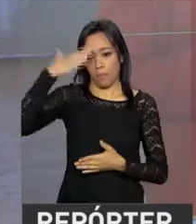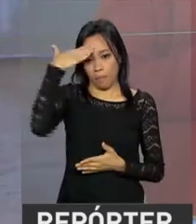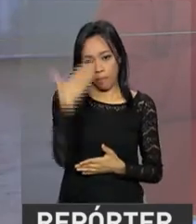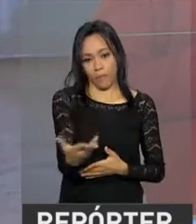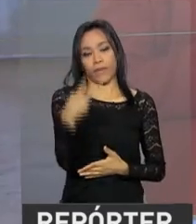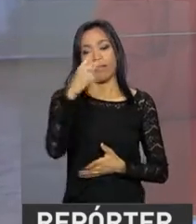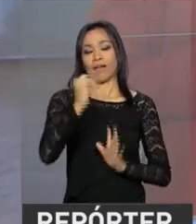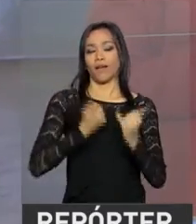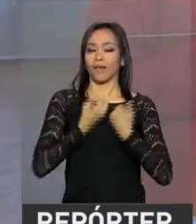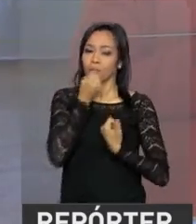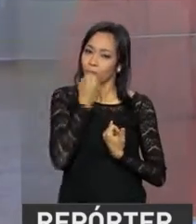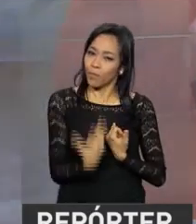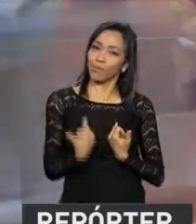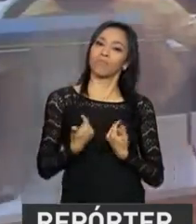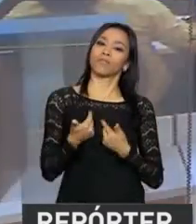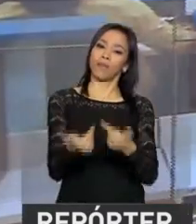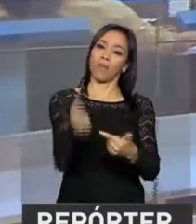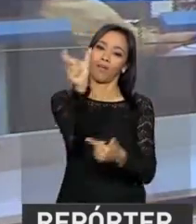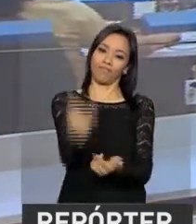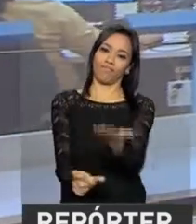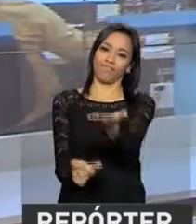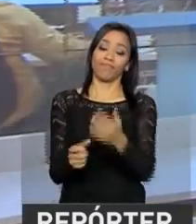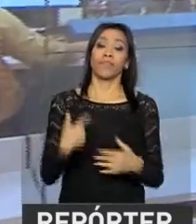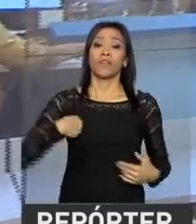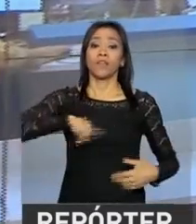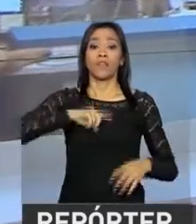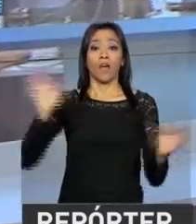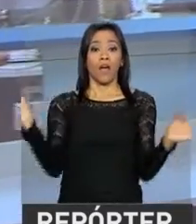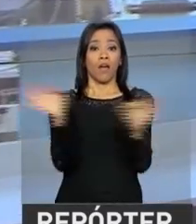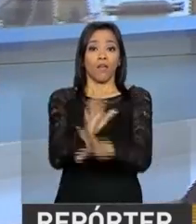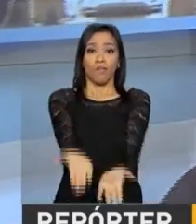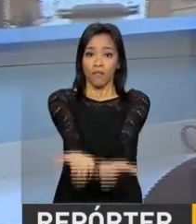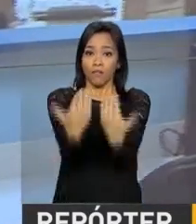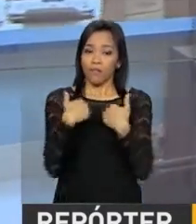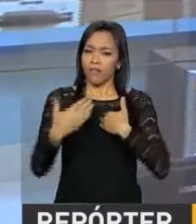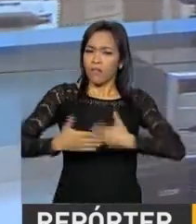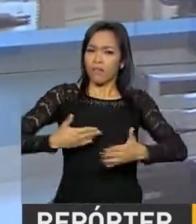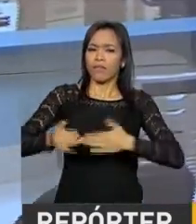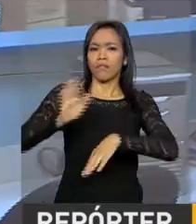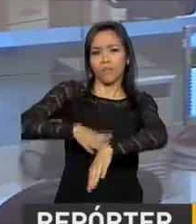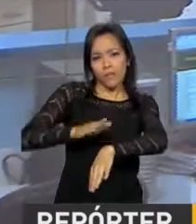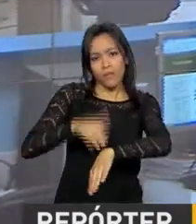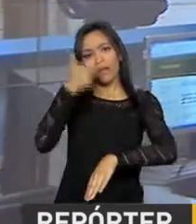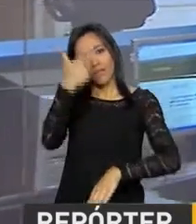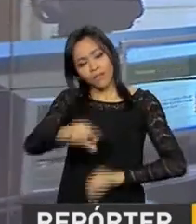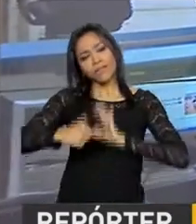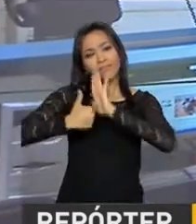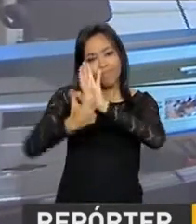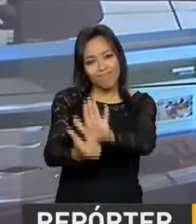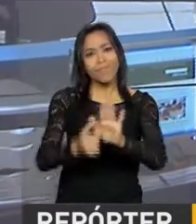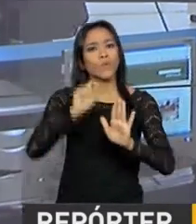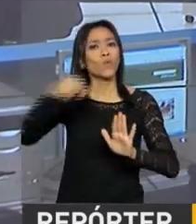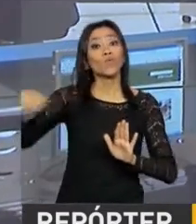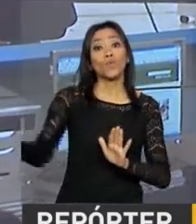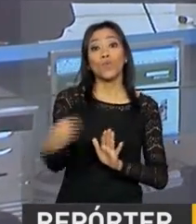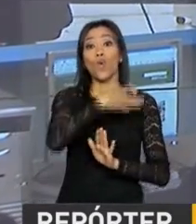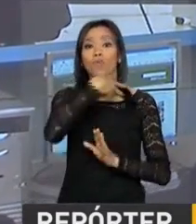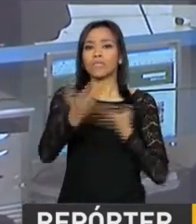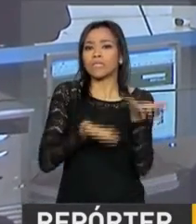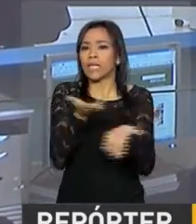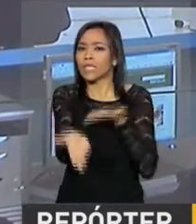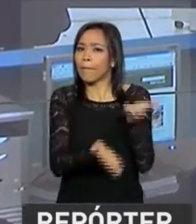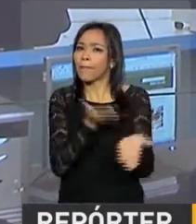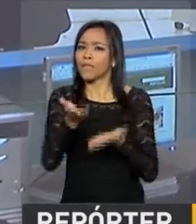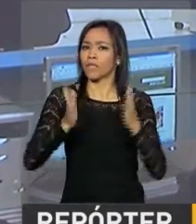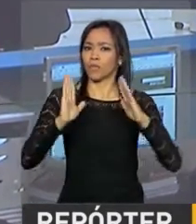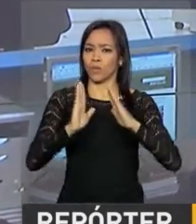bom trabalho pra você e nós ficamos por aqui botamos a qualquer momento com a transmissão ao vivo do anúncio do novo tratamento do sus